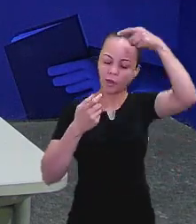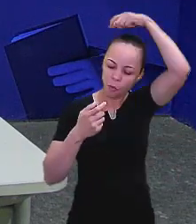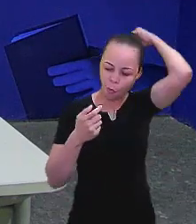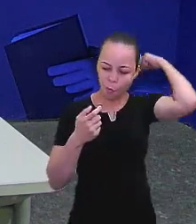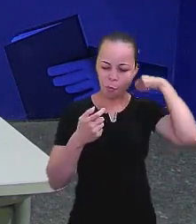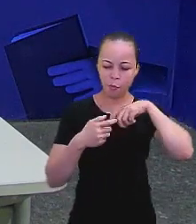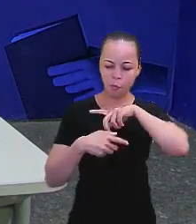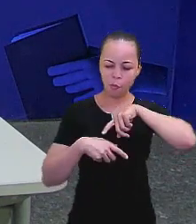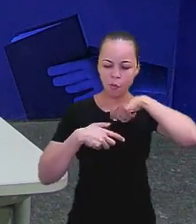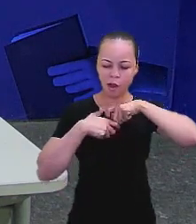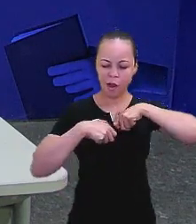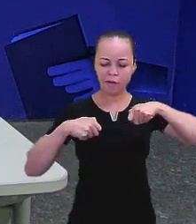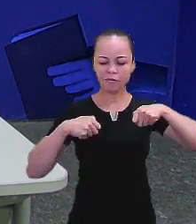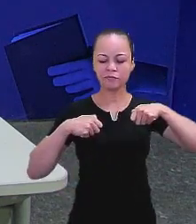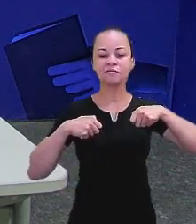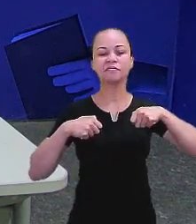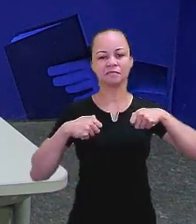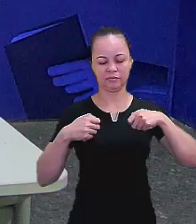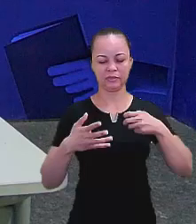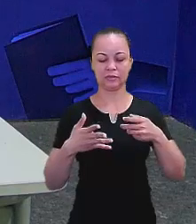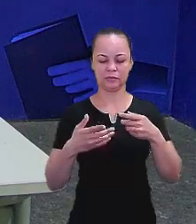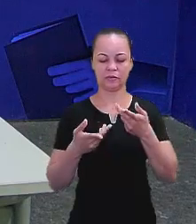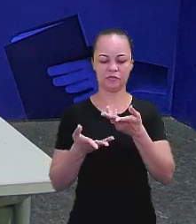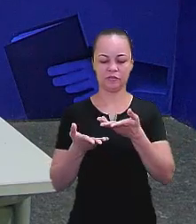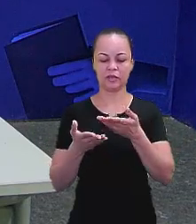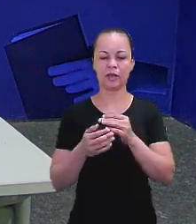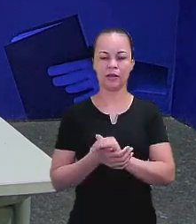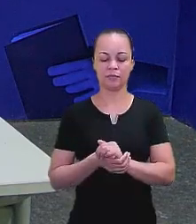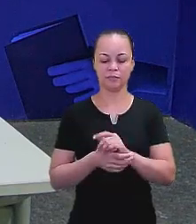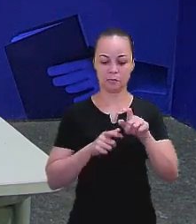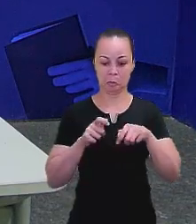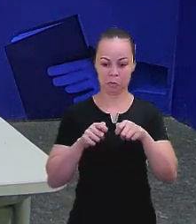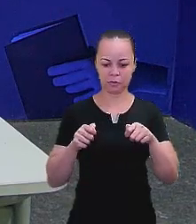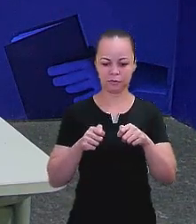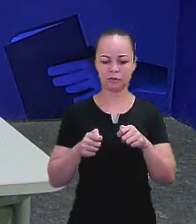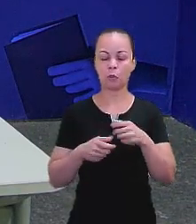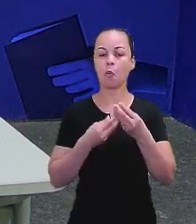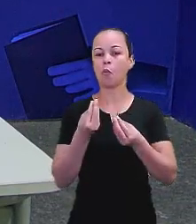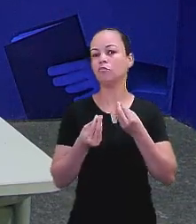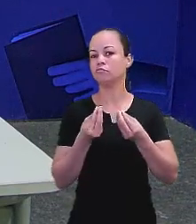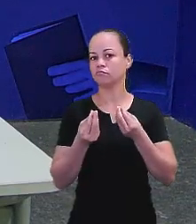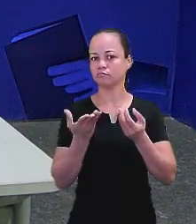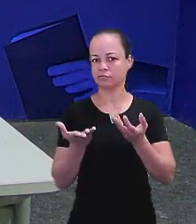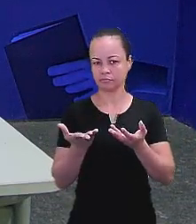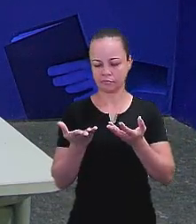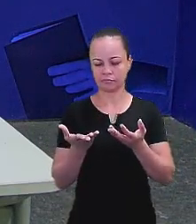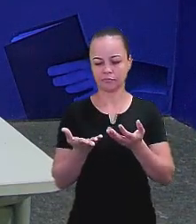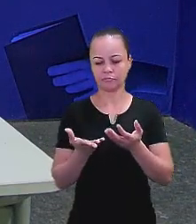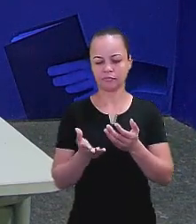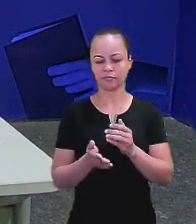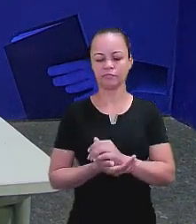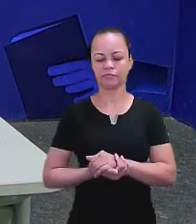Olha só. Mas aqui ela tem que ficar presinha, tá, gente? Então, como é que a gente vai se fazer pra ficar presa?